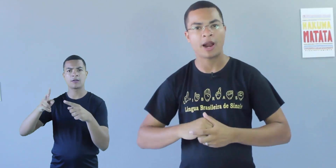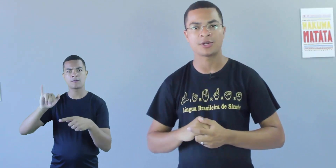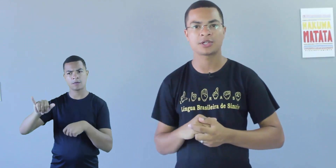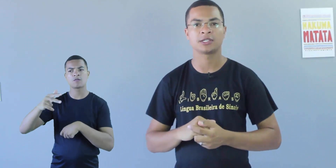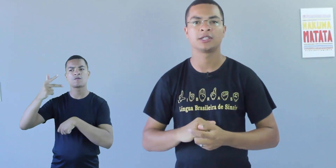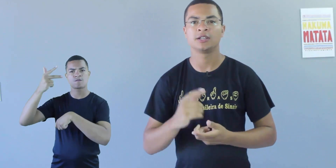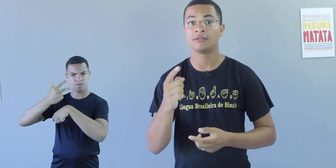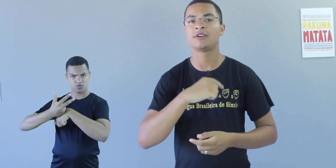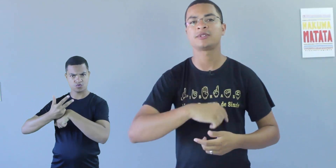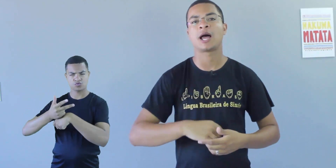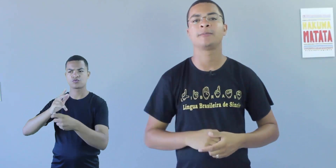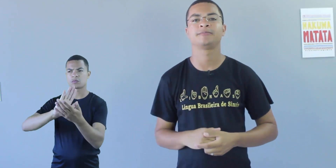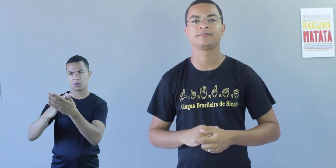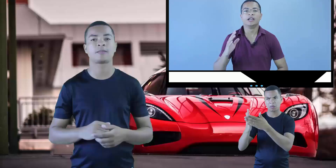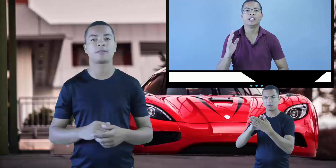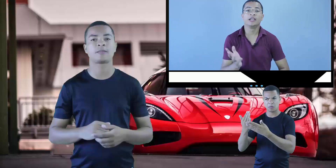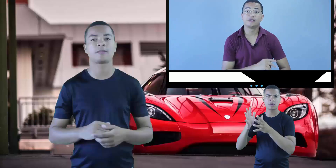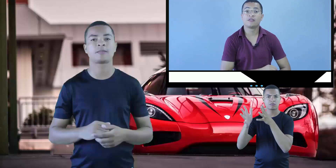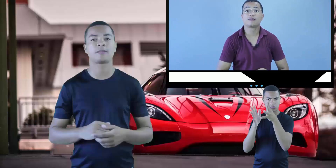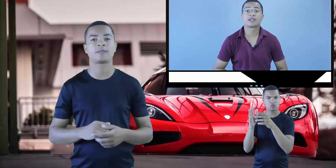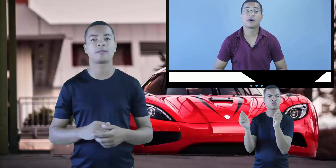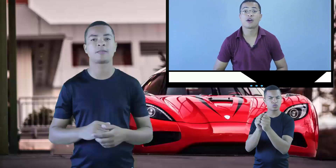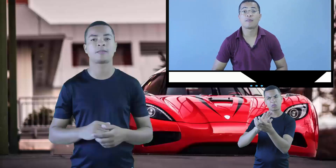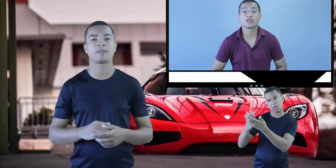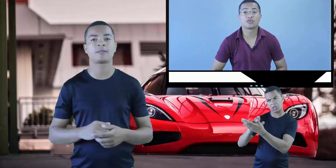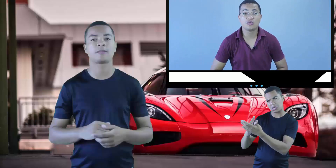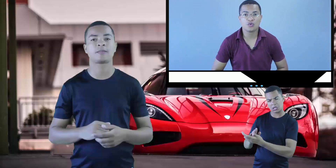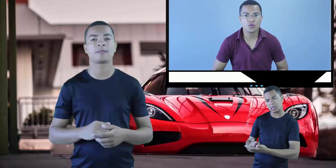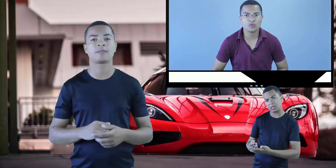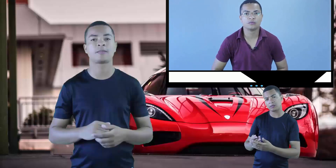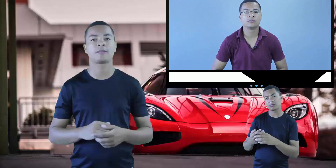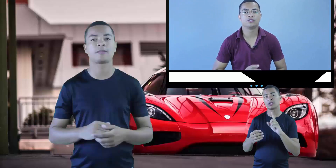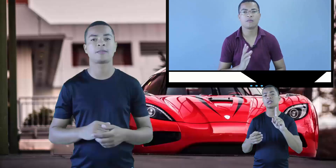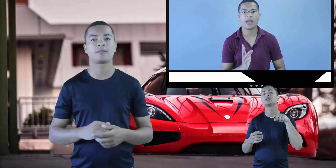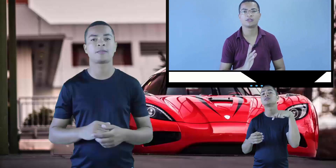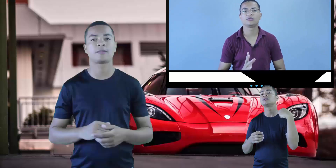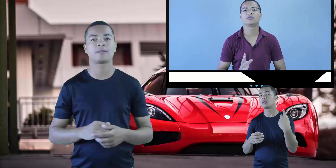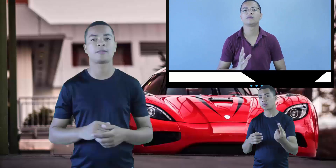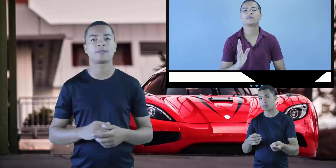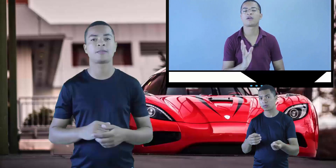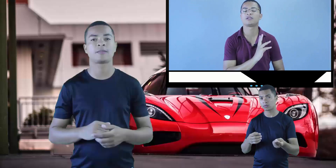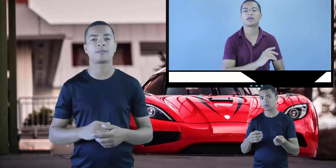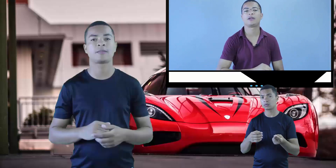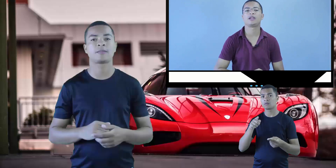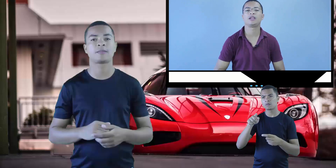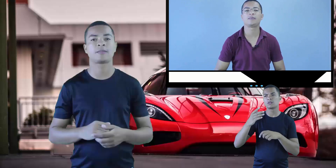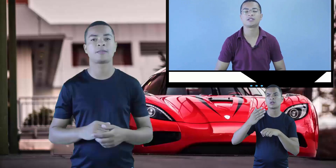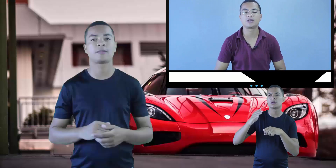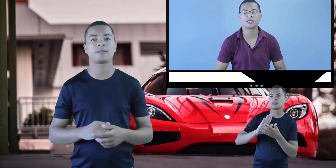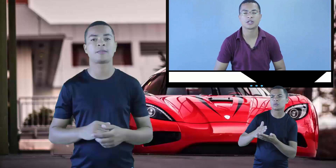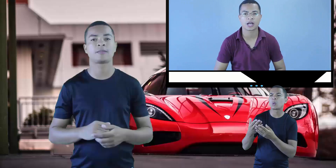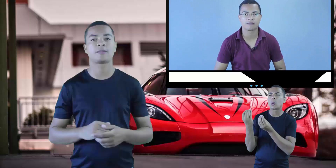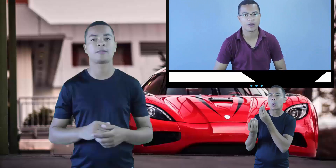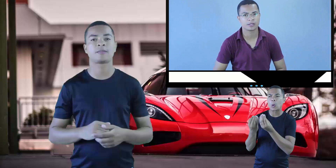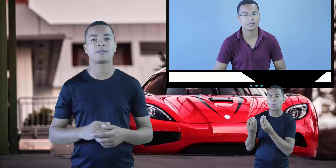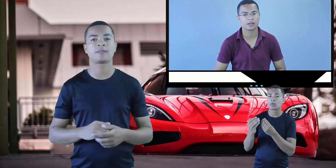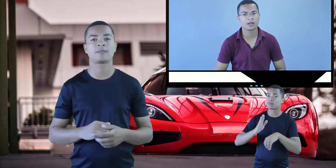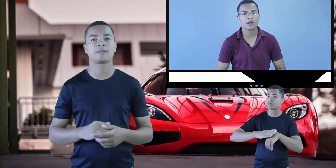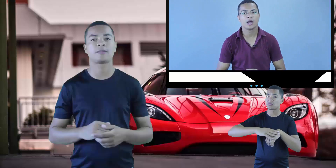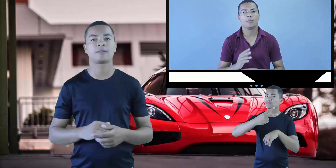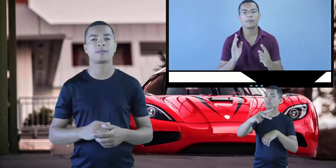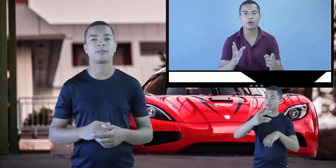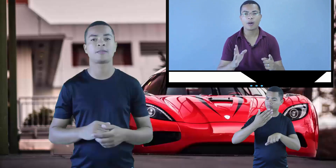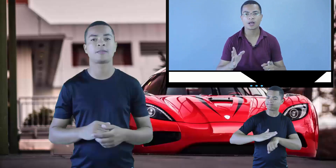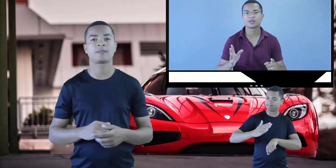método em prática. Vamos lá. Então vamos agora ao passo 1 do método para você aprender Libras e chegar à